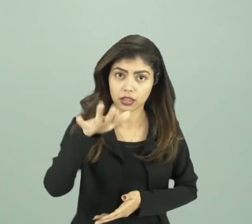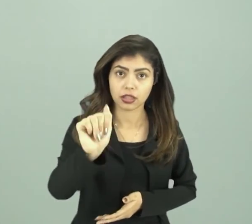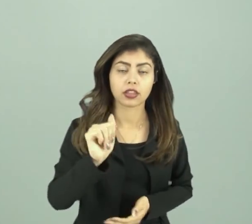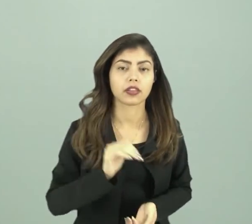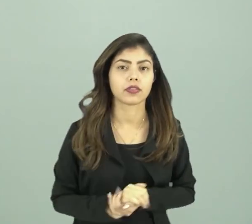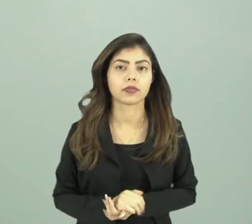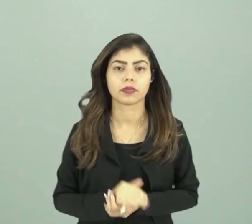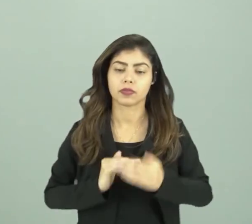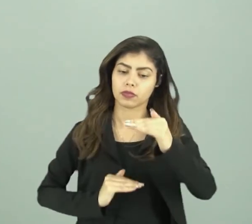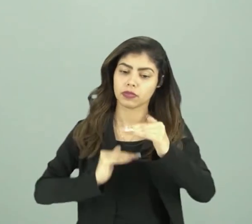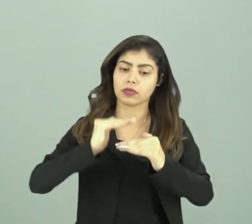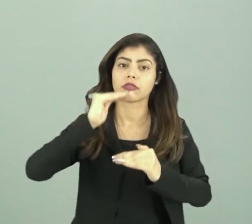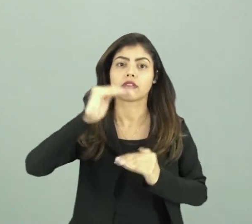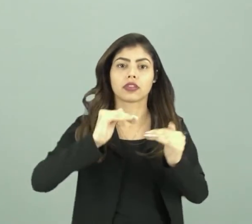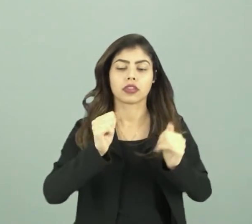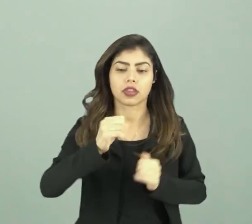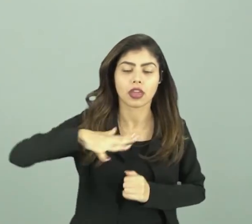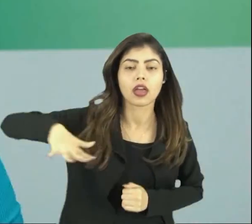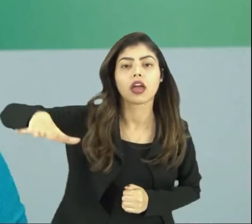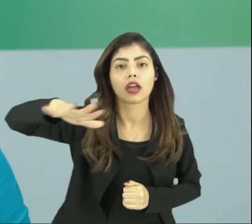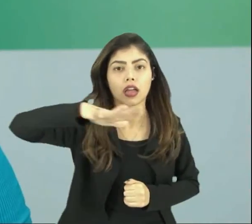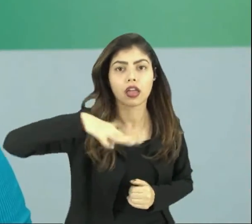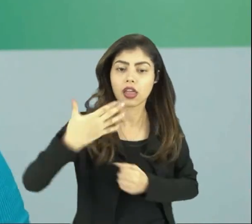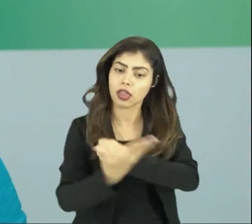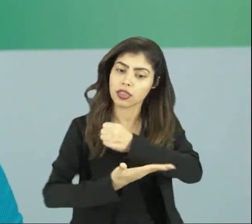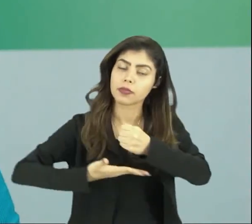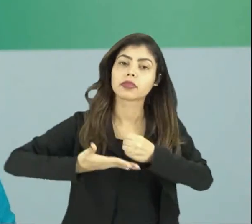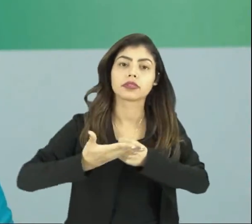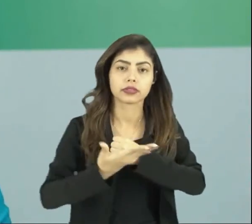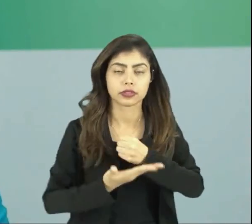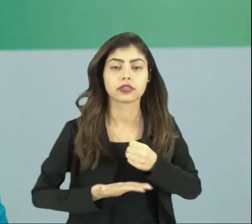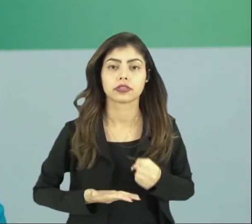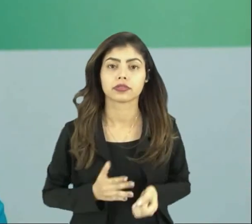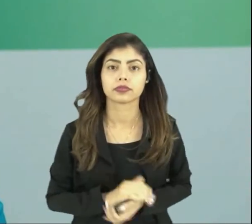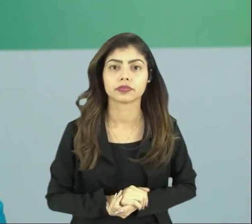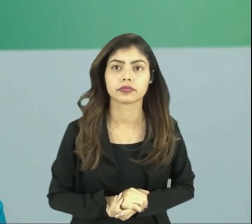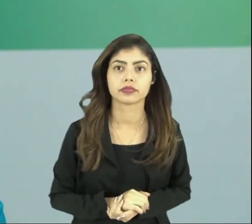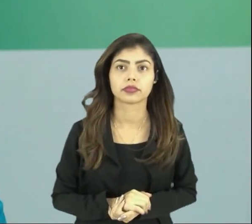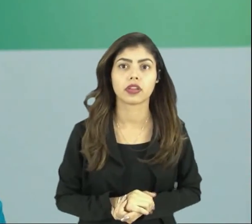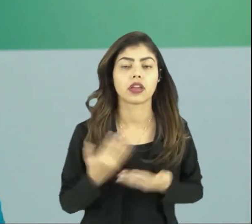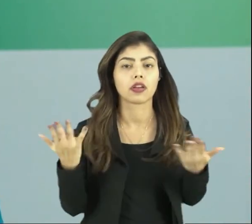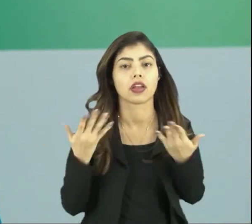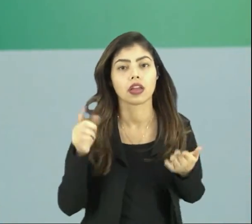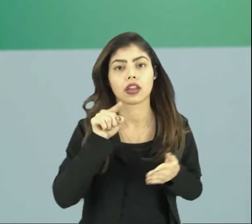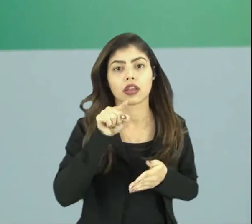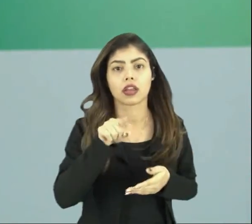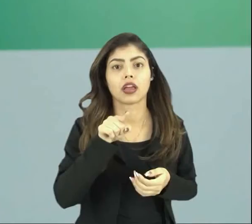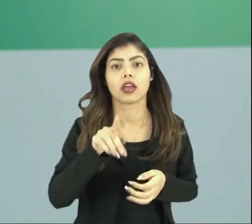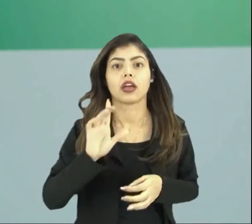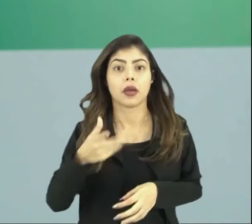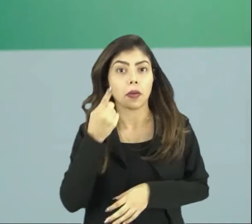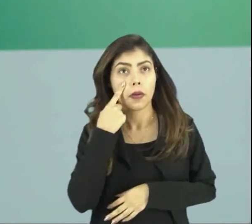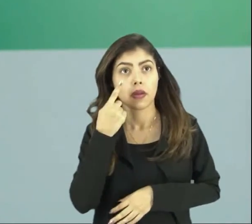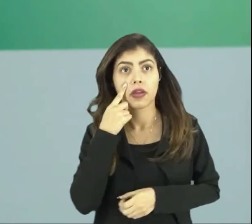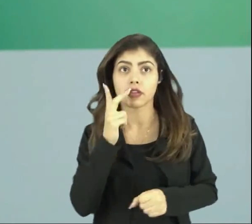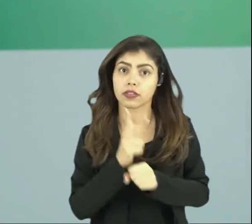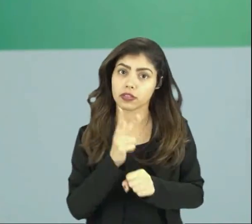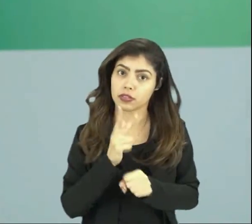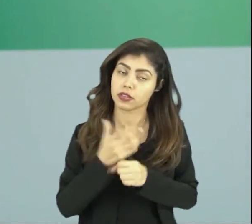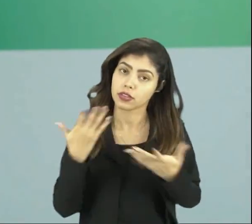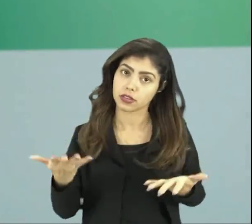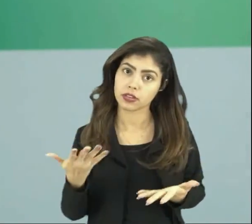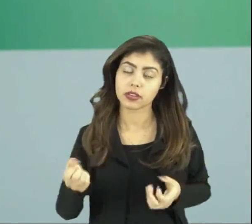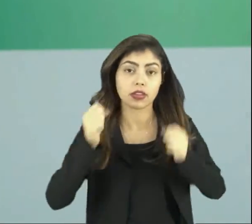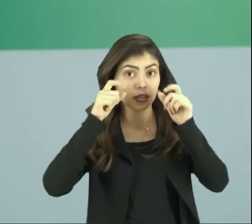né, sobre o volume, sobre a área da superfície dele, a área da base, né, e eu quero que vocês dêem mais uma olhada no vídeo,